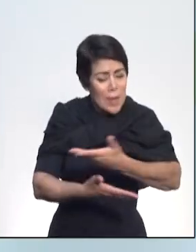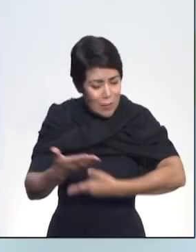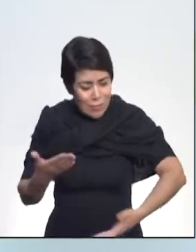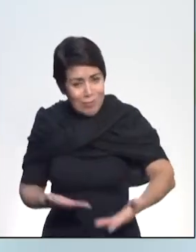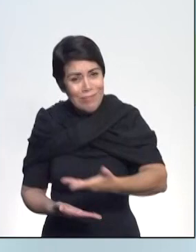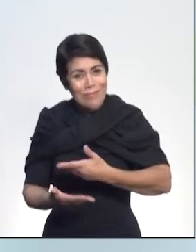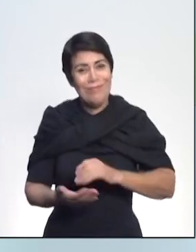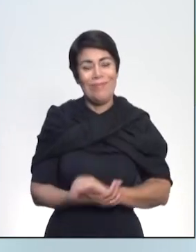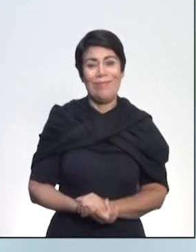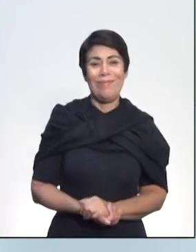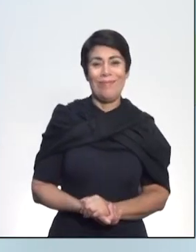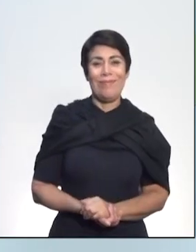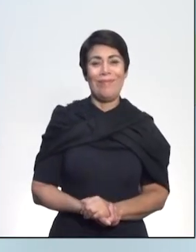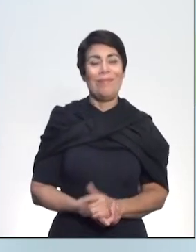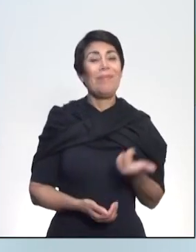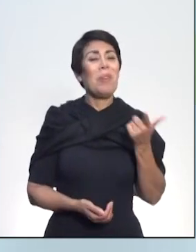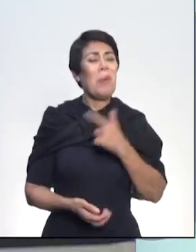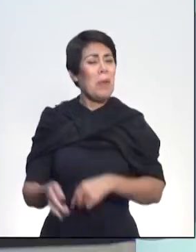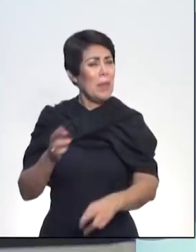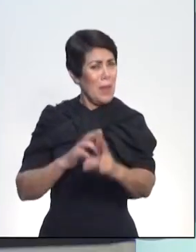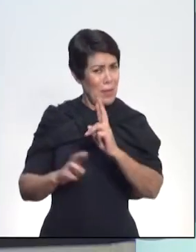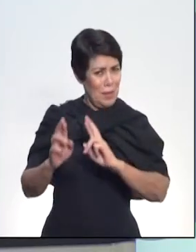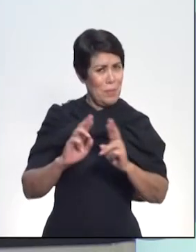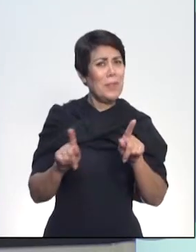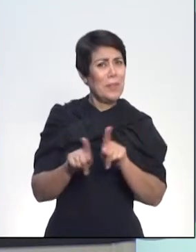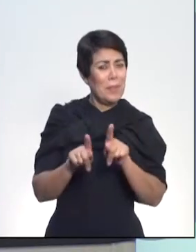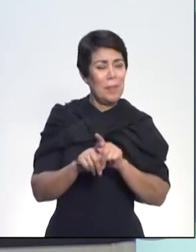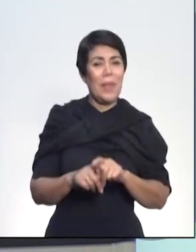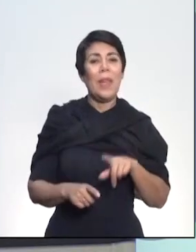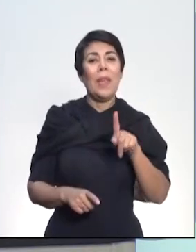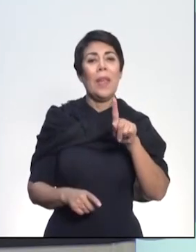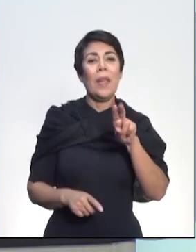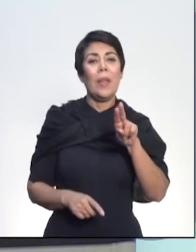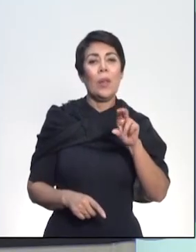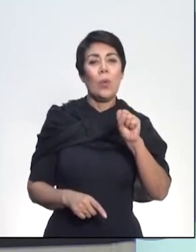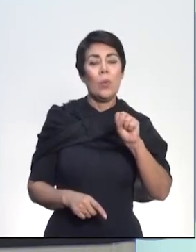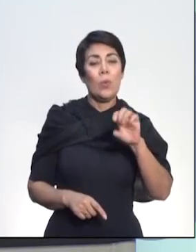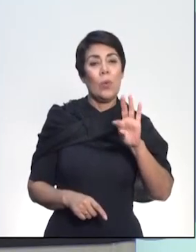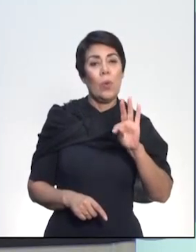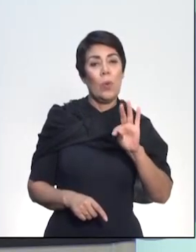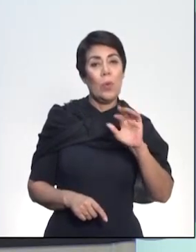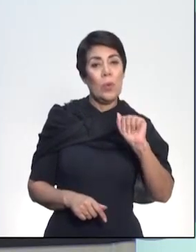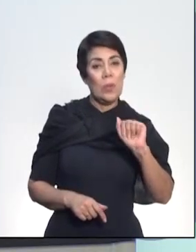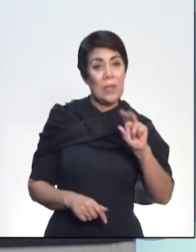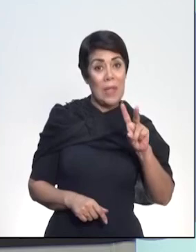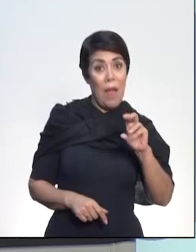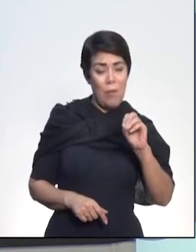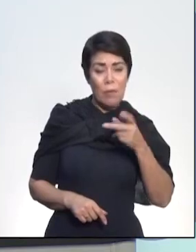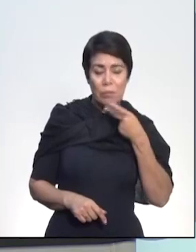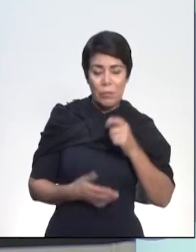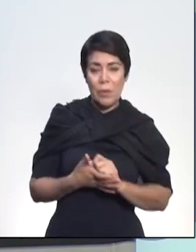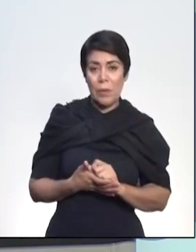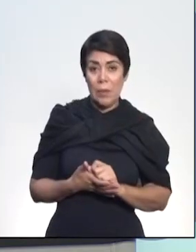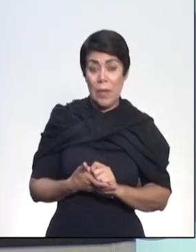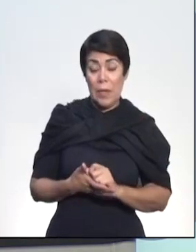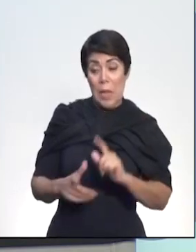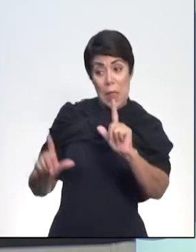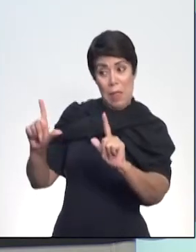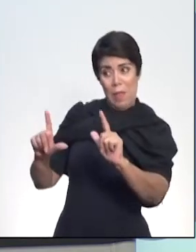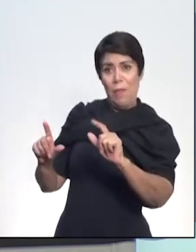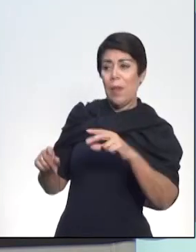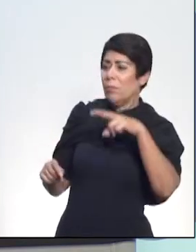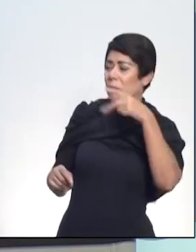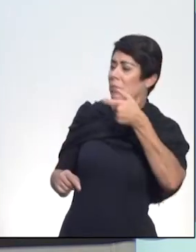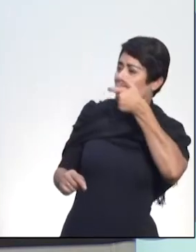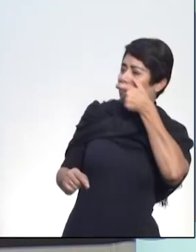mais respostas, né? O Gustavo, ele diz que ele assiste televisão com os pais, isso é bem